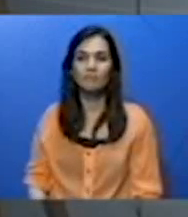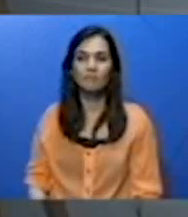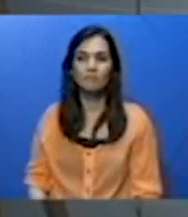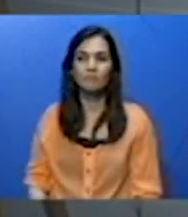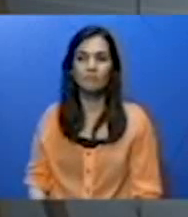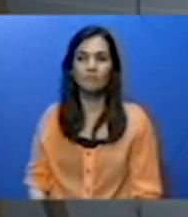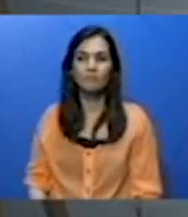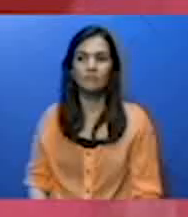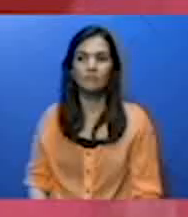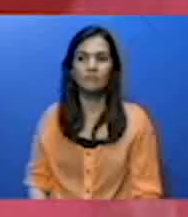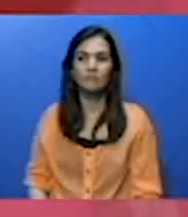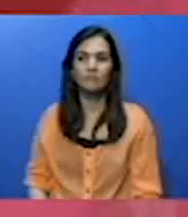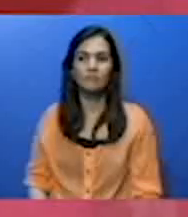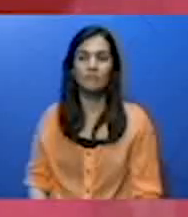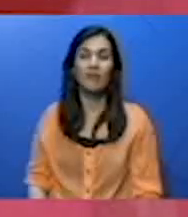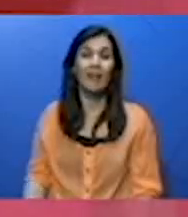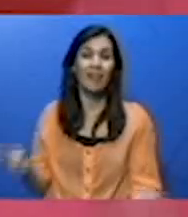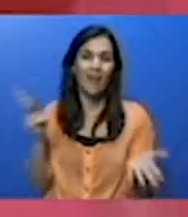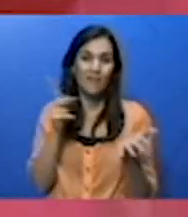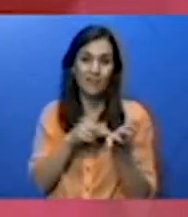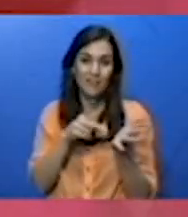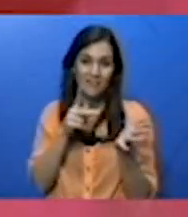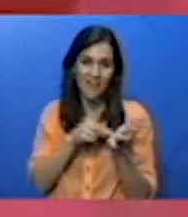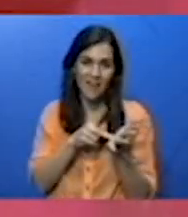verdade... Ser criança?